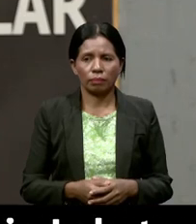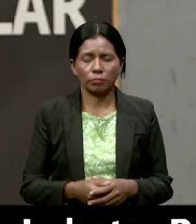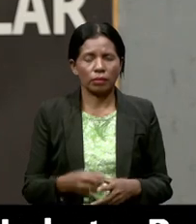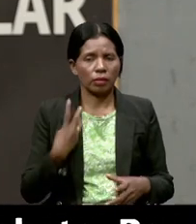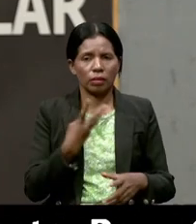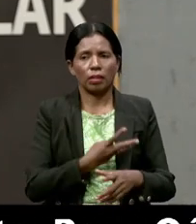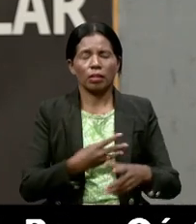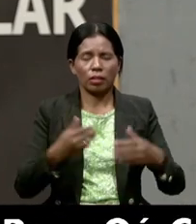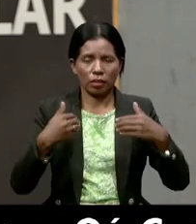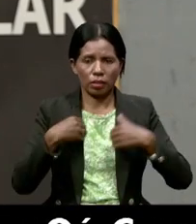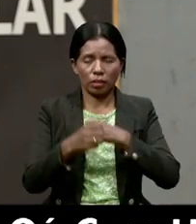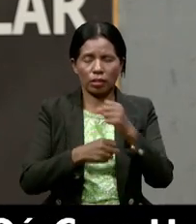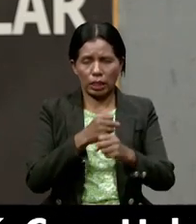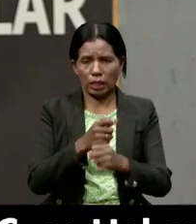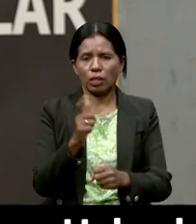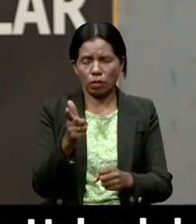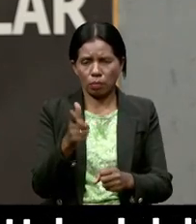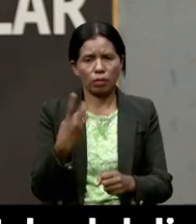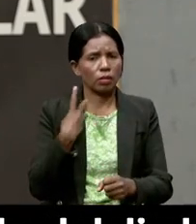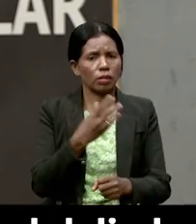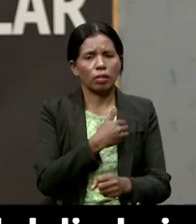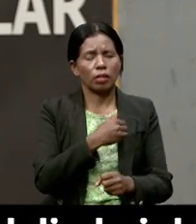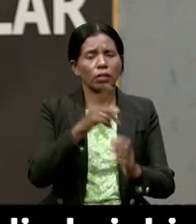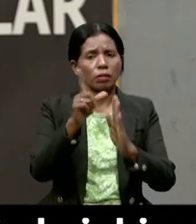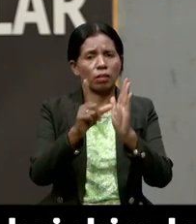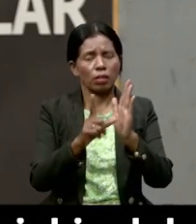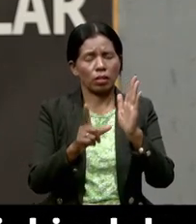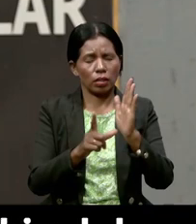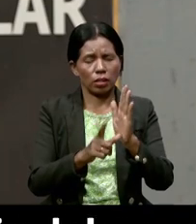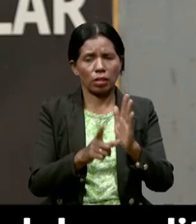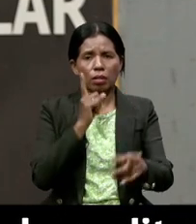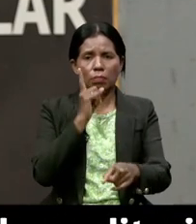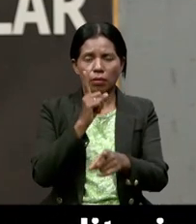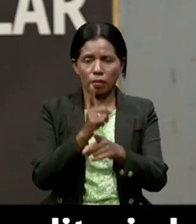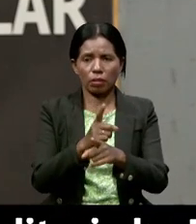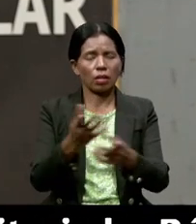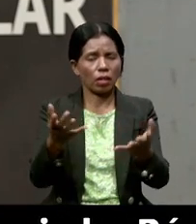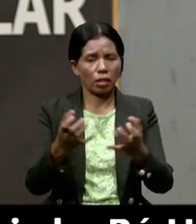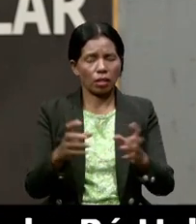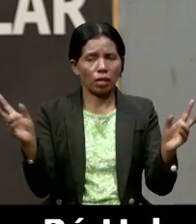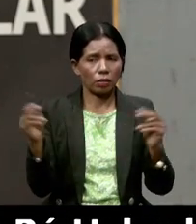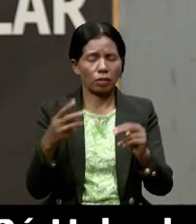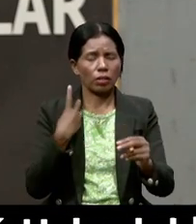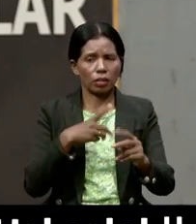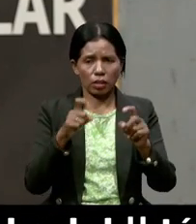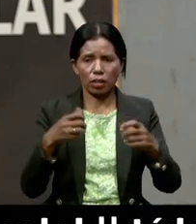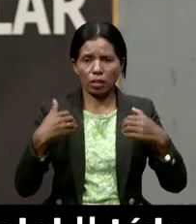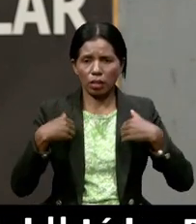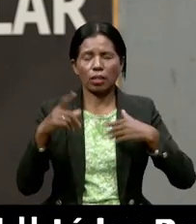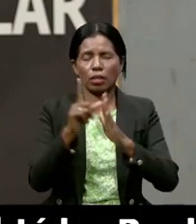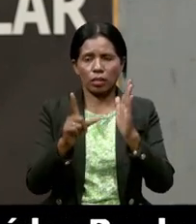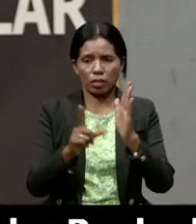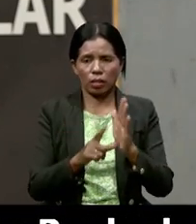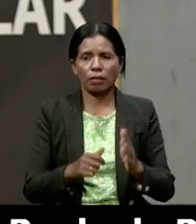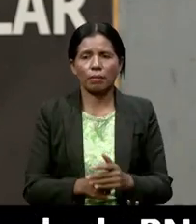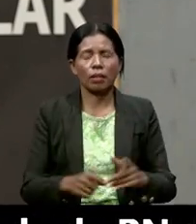ita ia 20 anos ona ita sirau ki ia lista esensial ai moruk ne beke ita hakara klakoi ne tenki ia